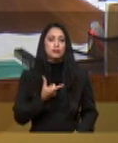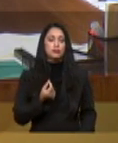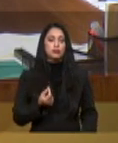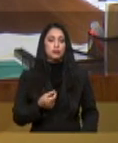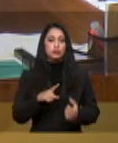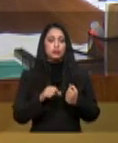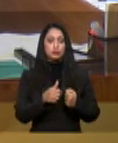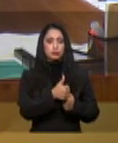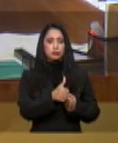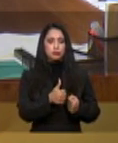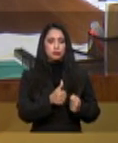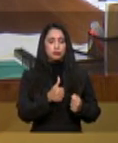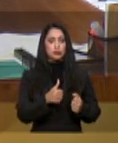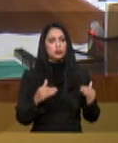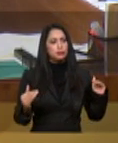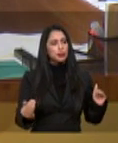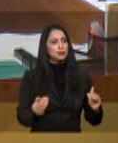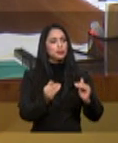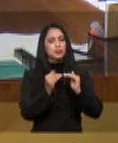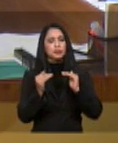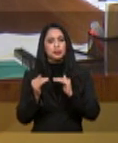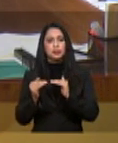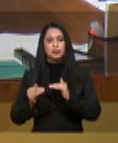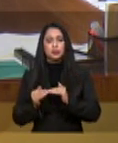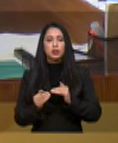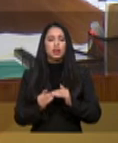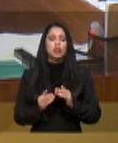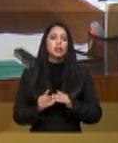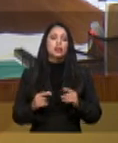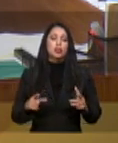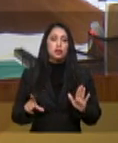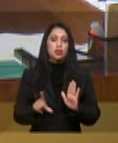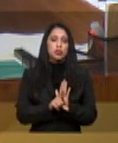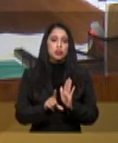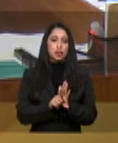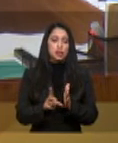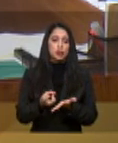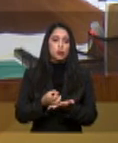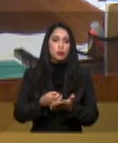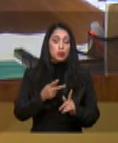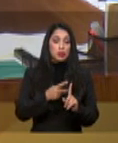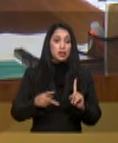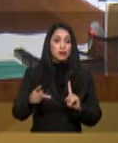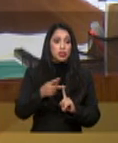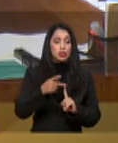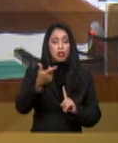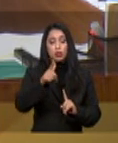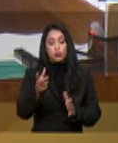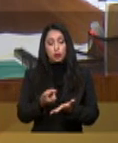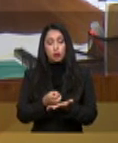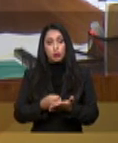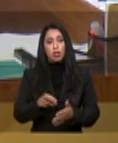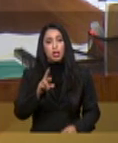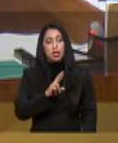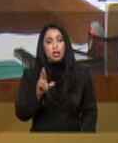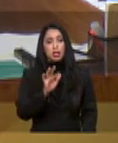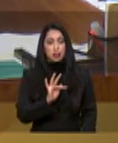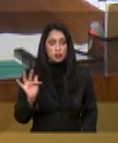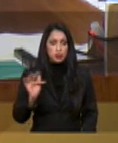11 se coloca na linha de harmonização da legislação previdenciária com a legislação dos demais tributos administrados pela Secretaria da Receita Federal do